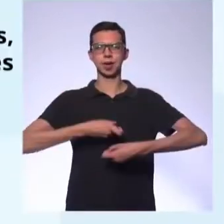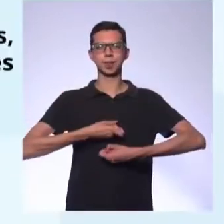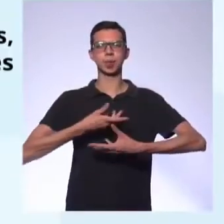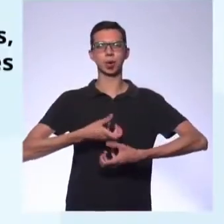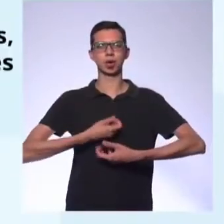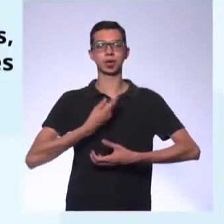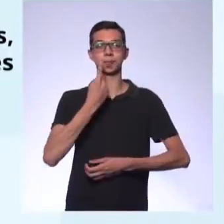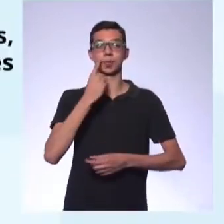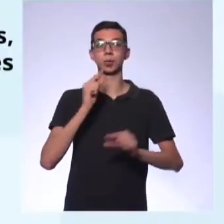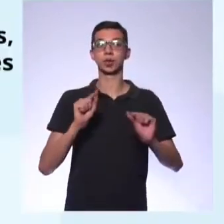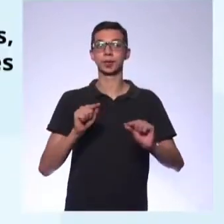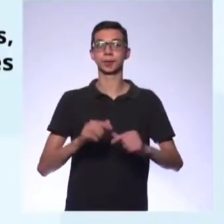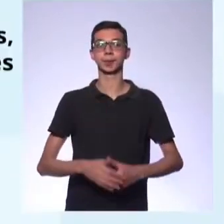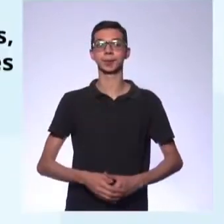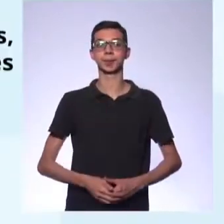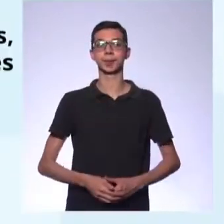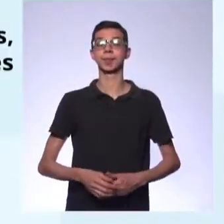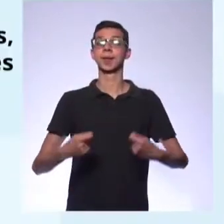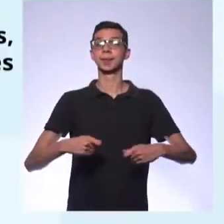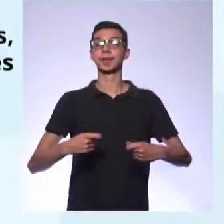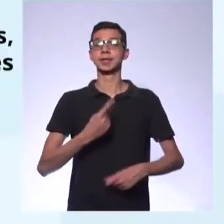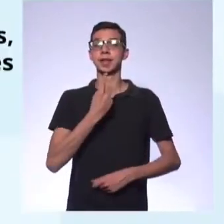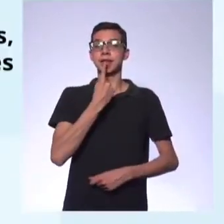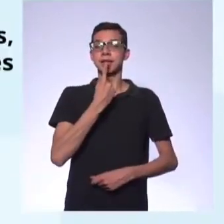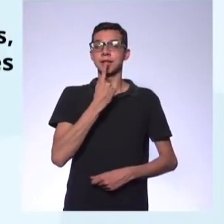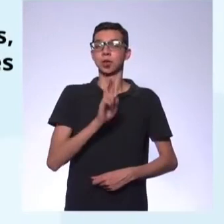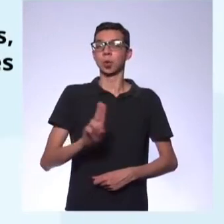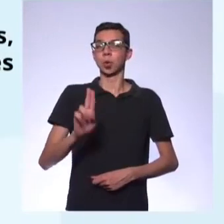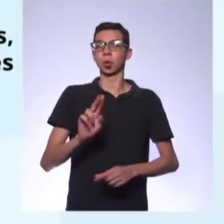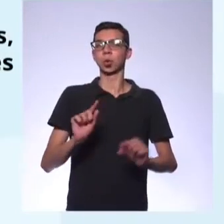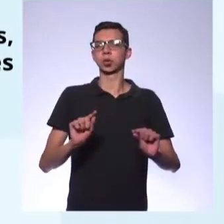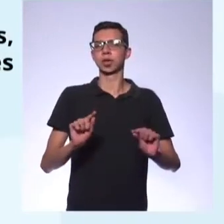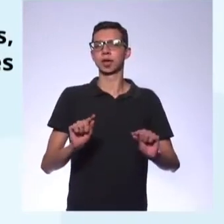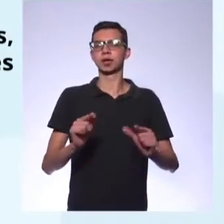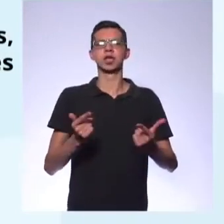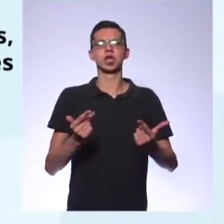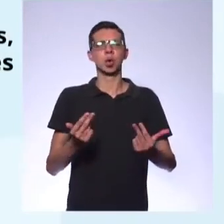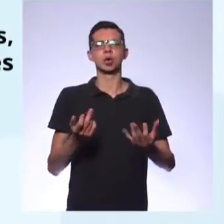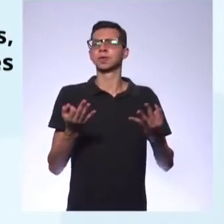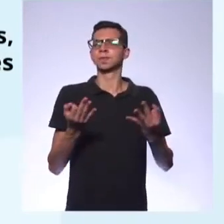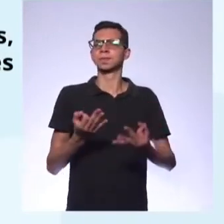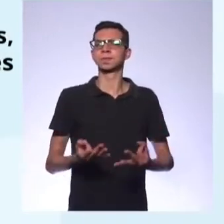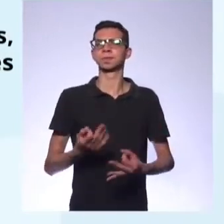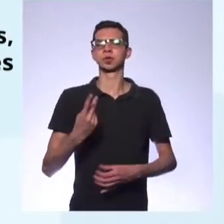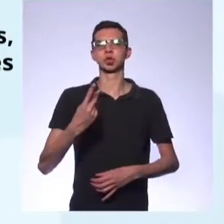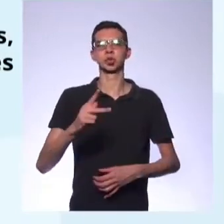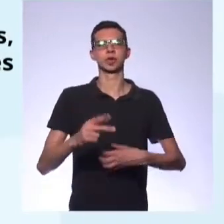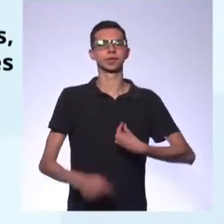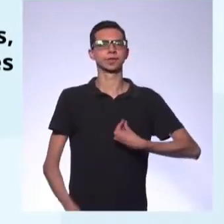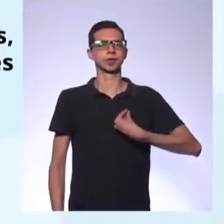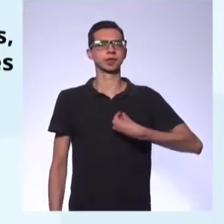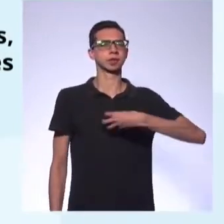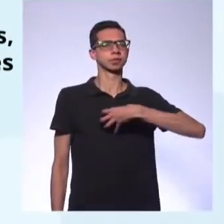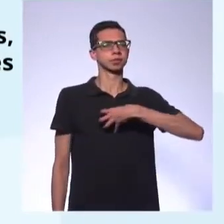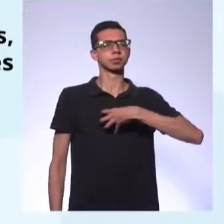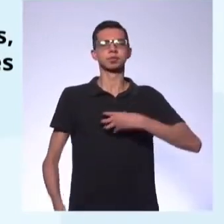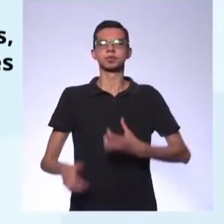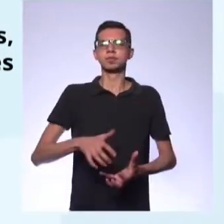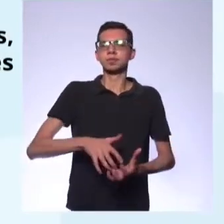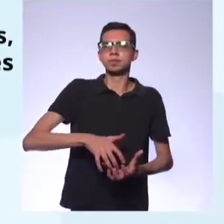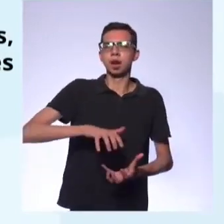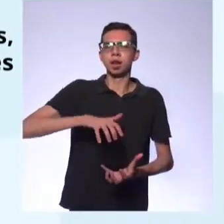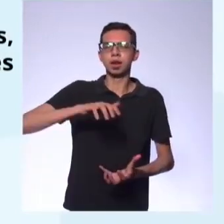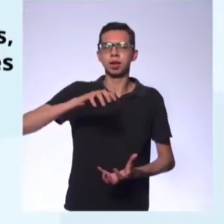para afiar todo o seu ser. Considerando o contexto em que estão inseridos, quais são